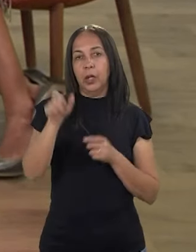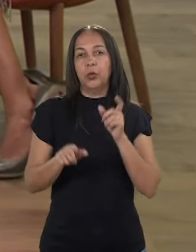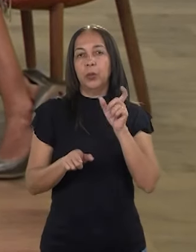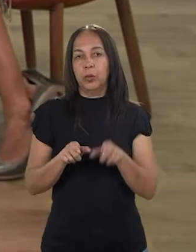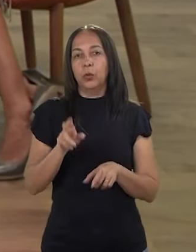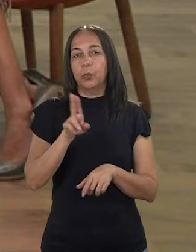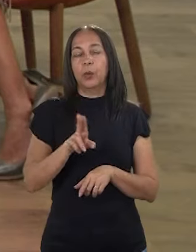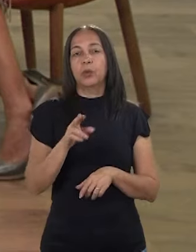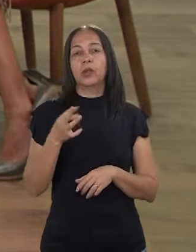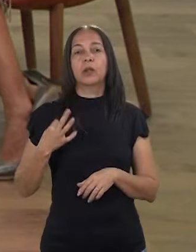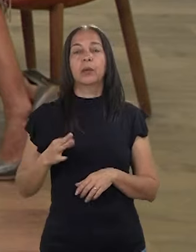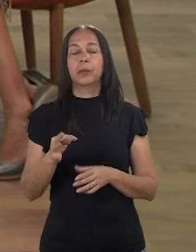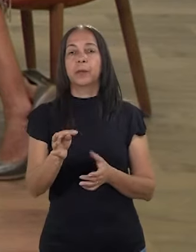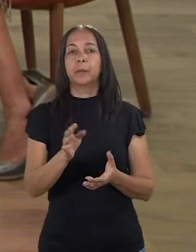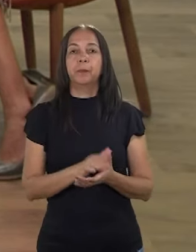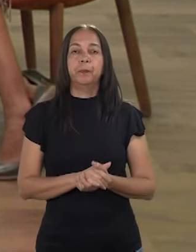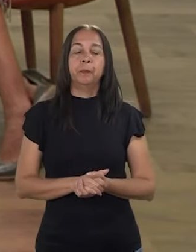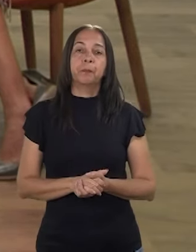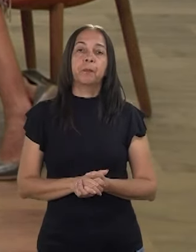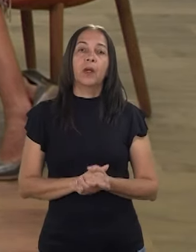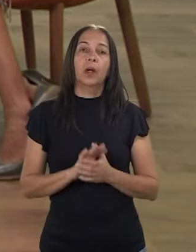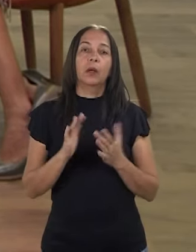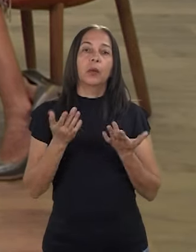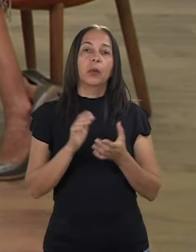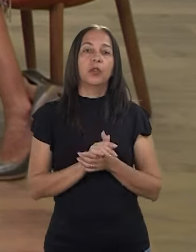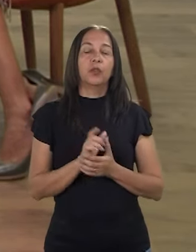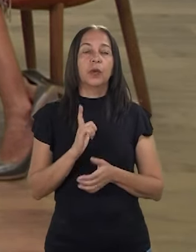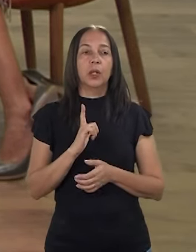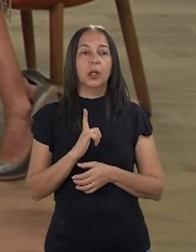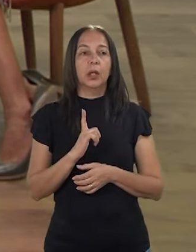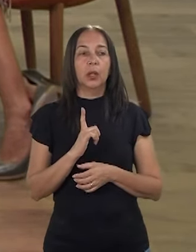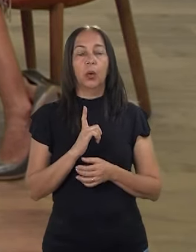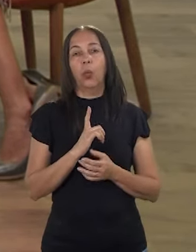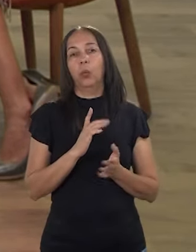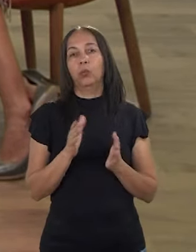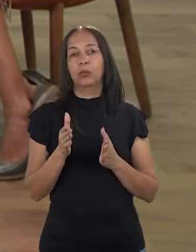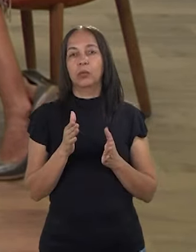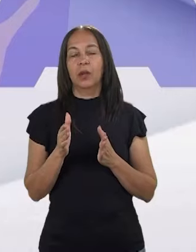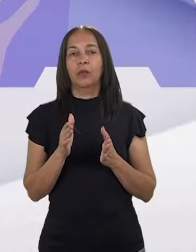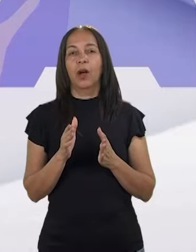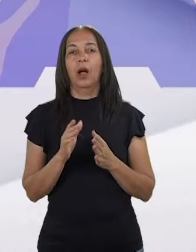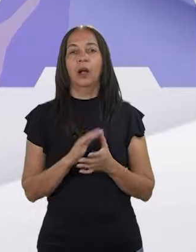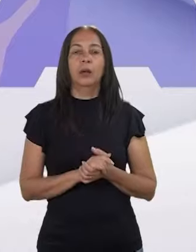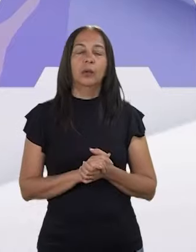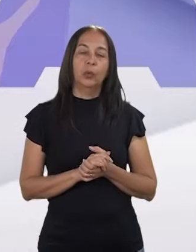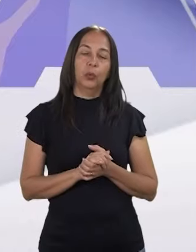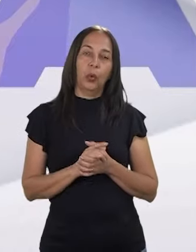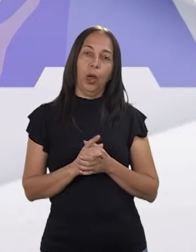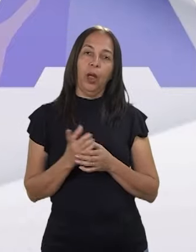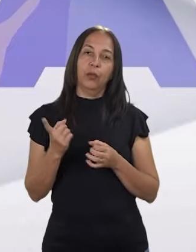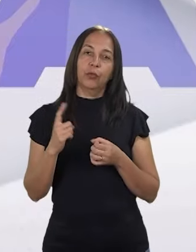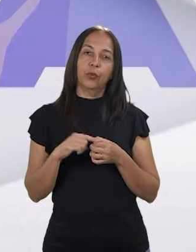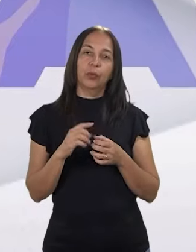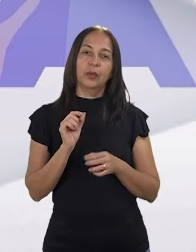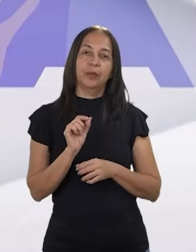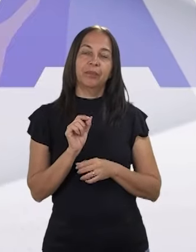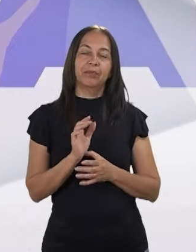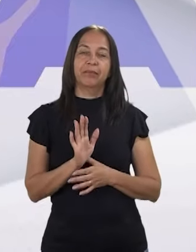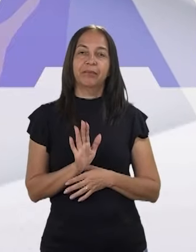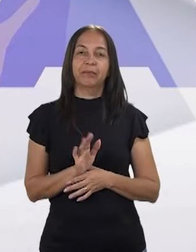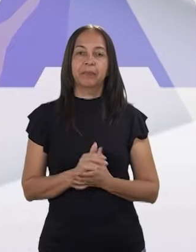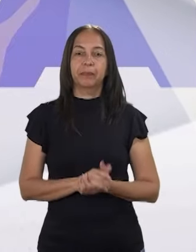depois de falas tão potentes a gente vai fazer um breve intervalo para conseguir digerir tudo e voltar para arrematar essa conversa a gente volta já já